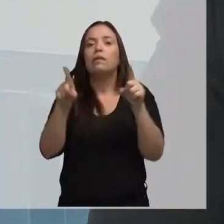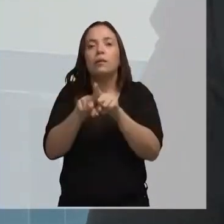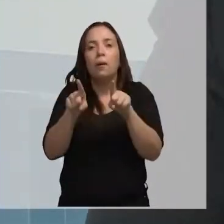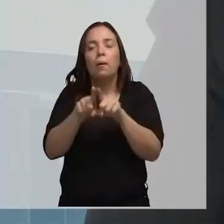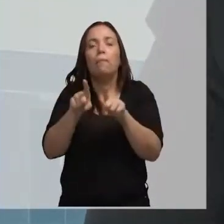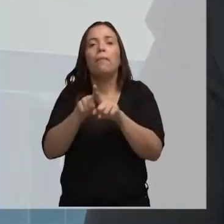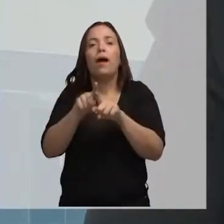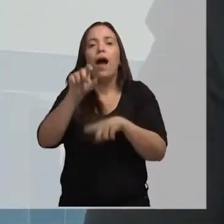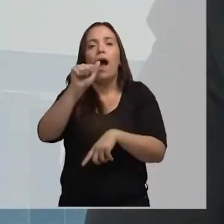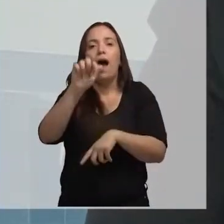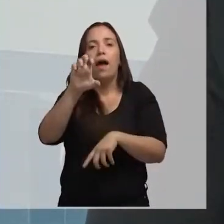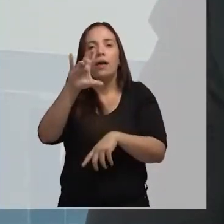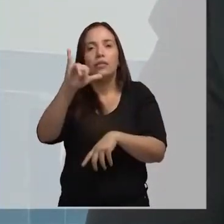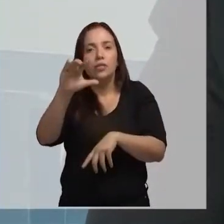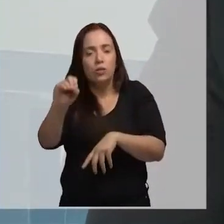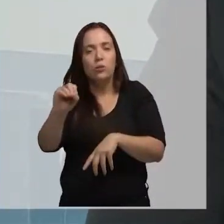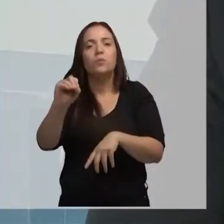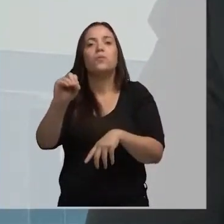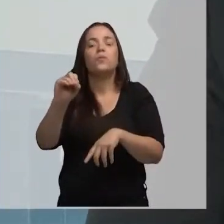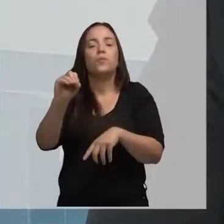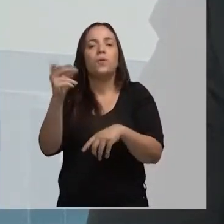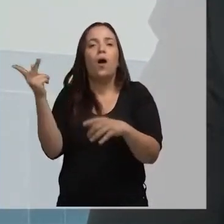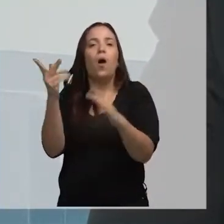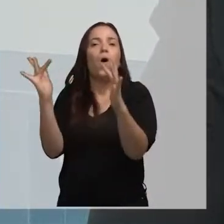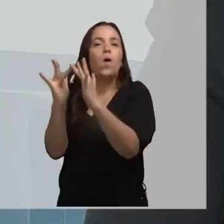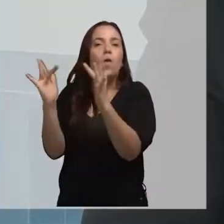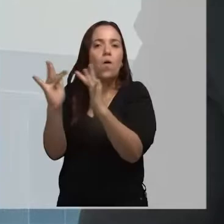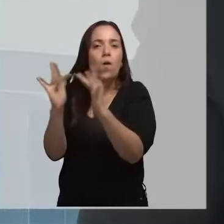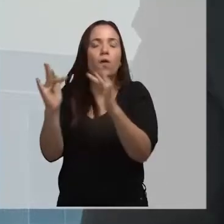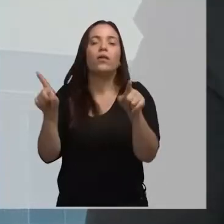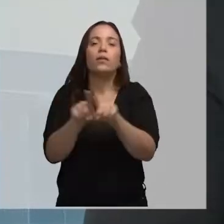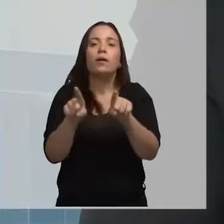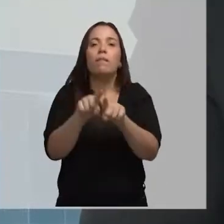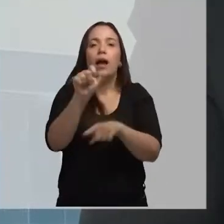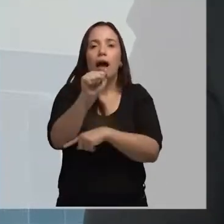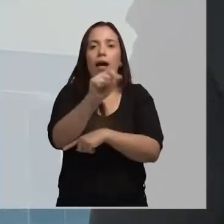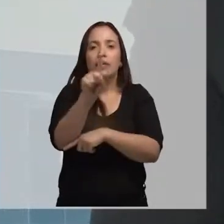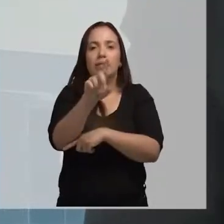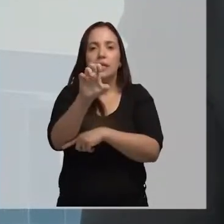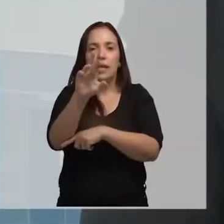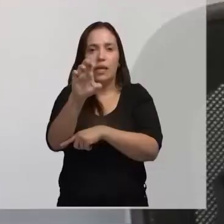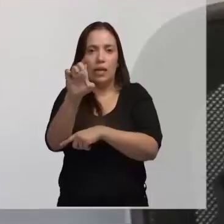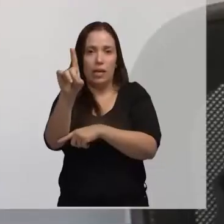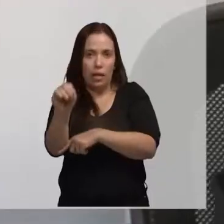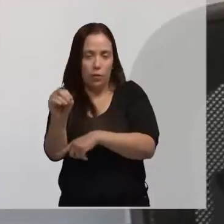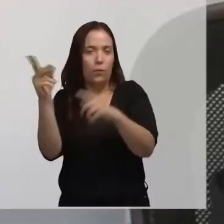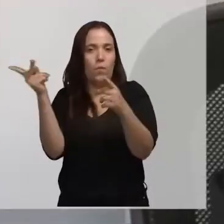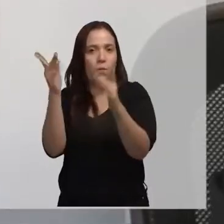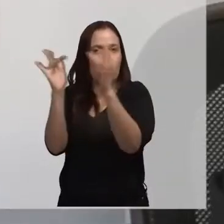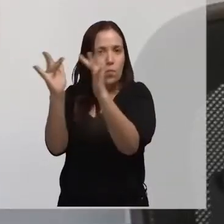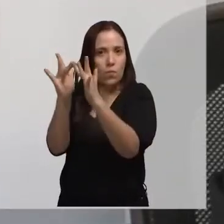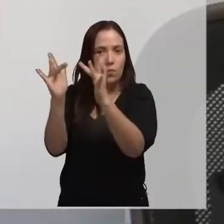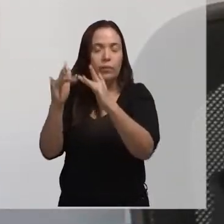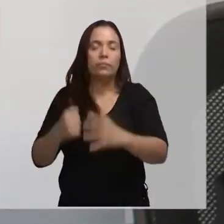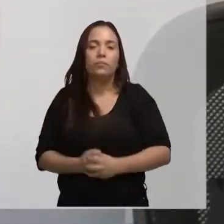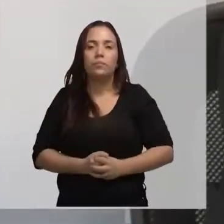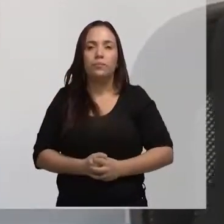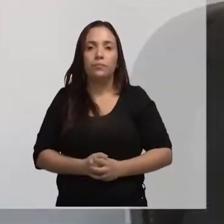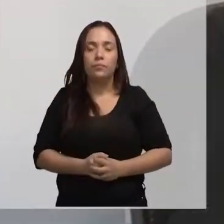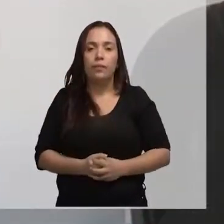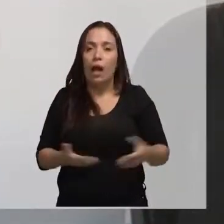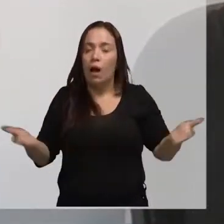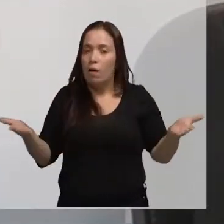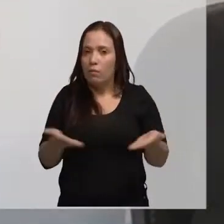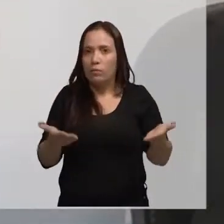questionou a situação do Azeredo. Eu vou só lhe interromper, pode ficar à vontade. Hoje não